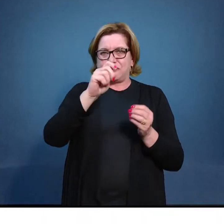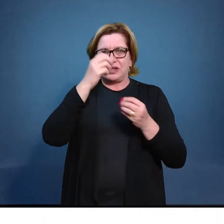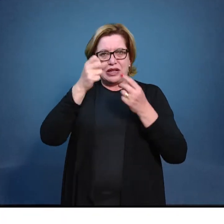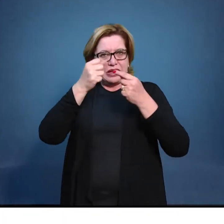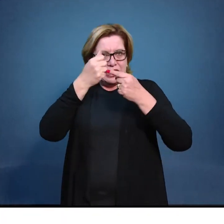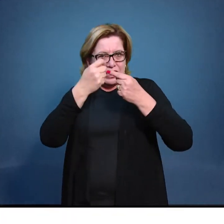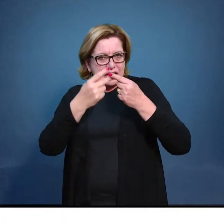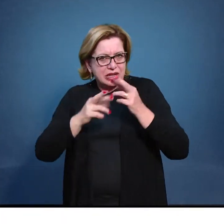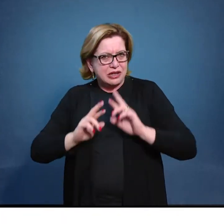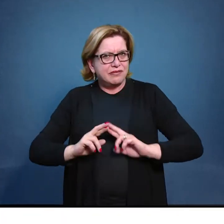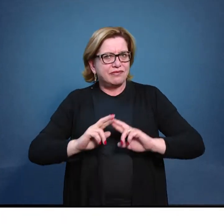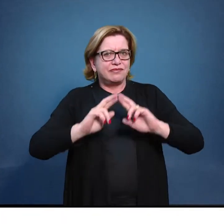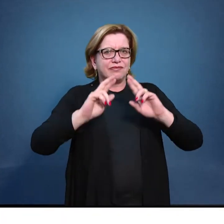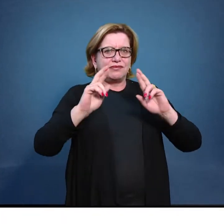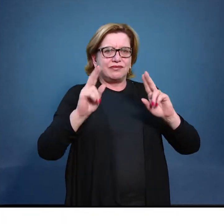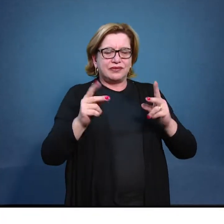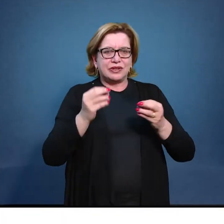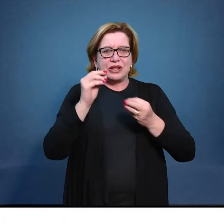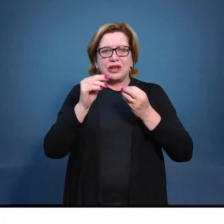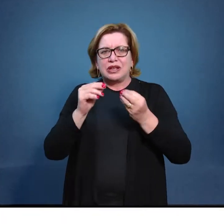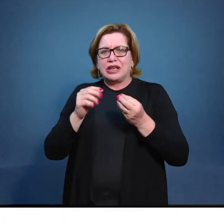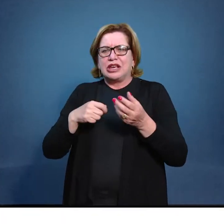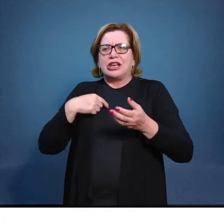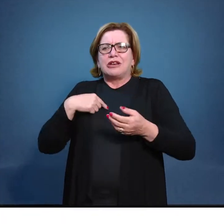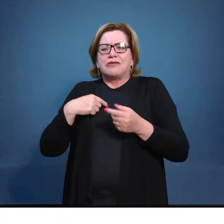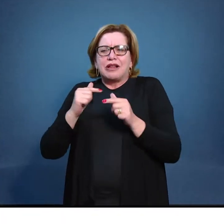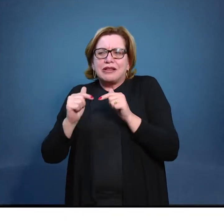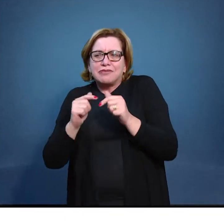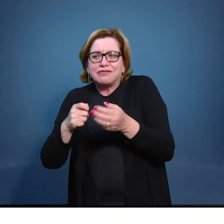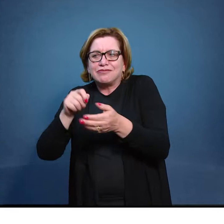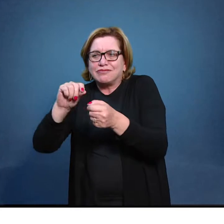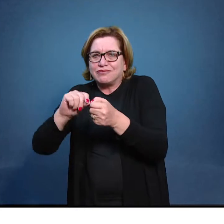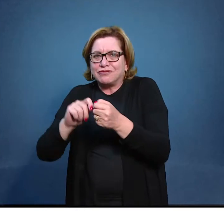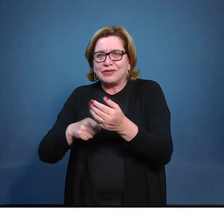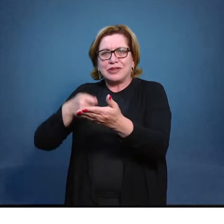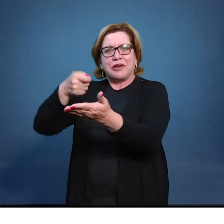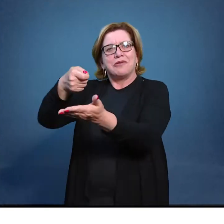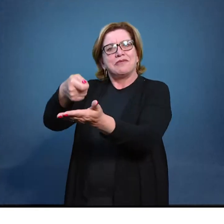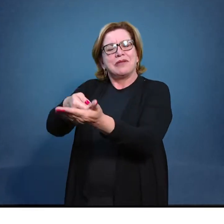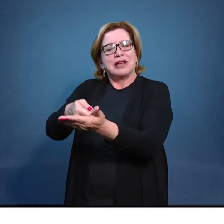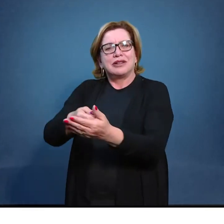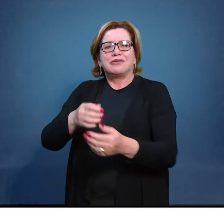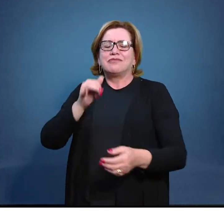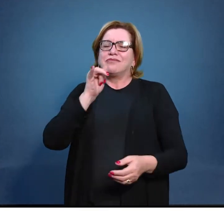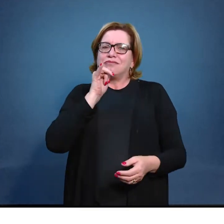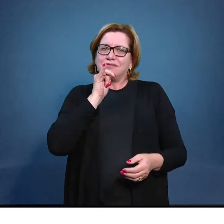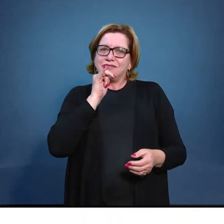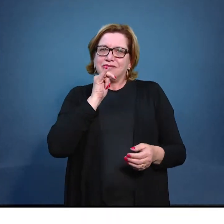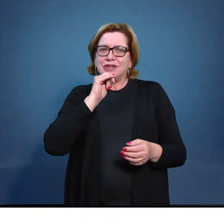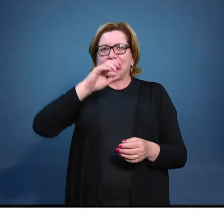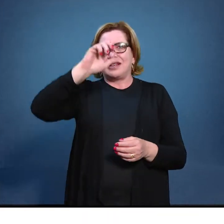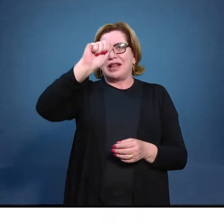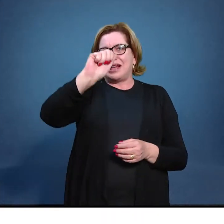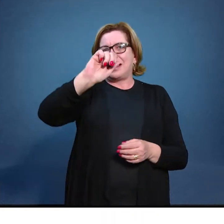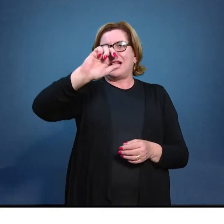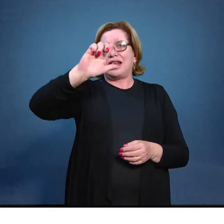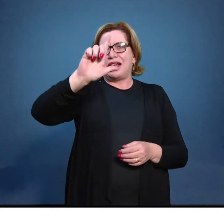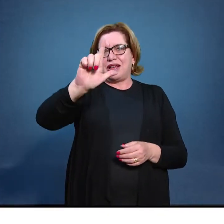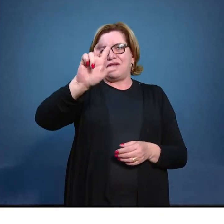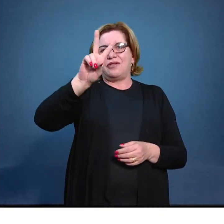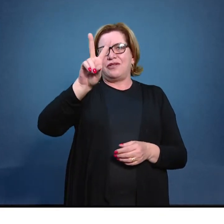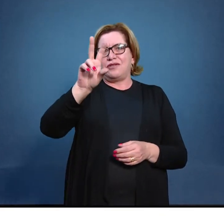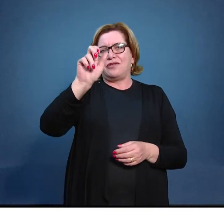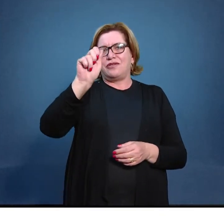uma contraprestação por algo que é fornecido pelo administrador público. Então, eu vou pagar uma taxa de alvará